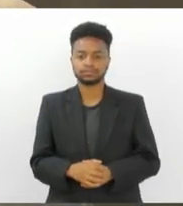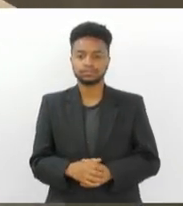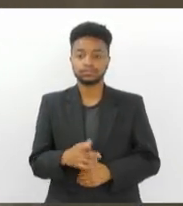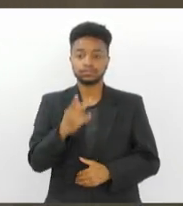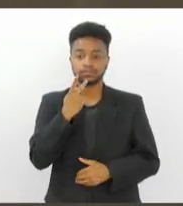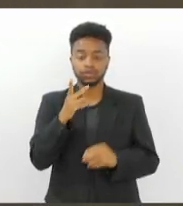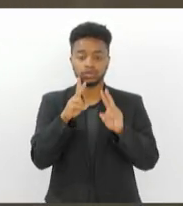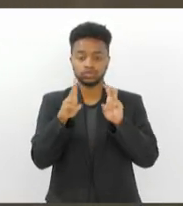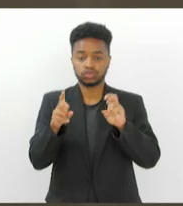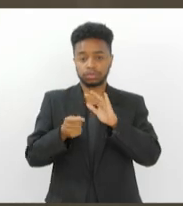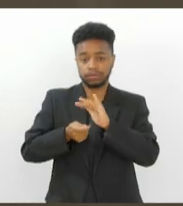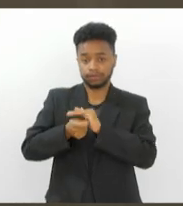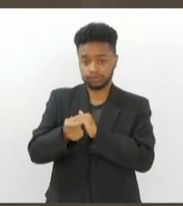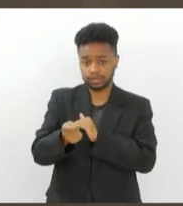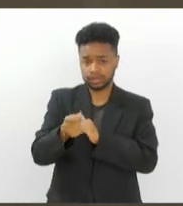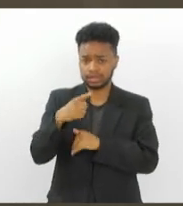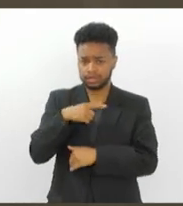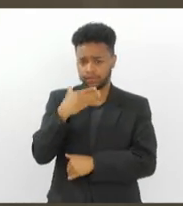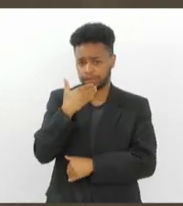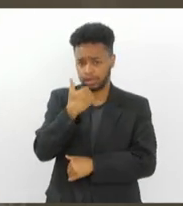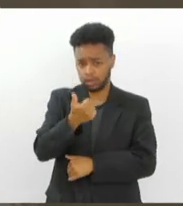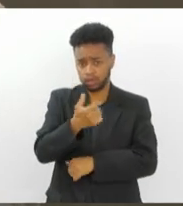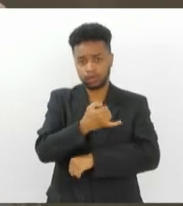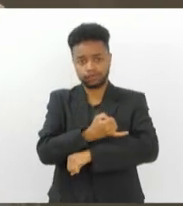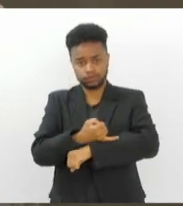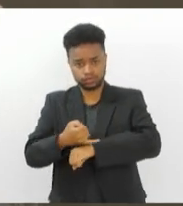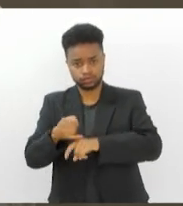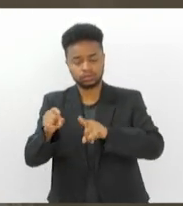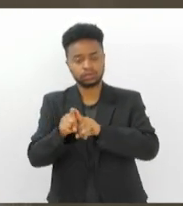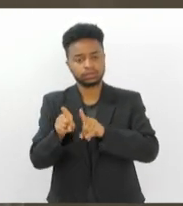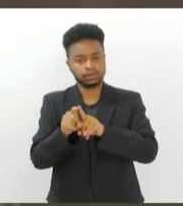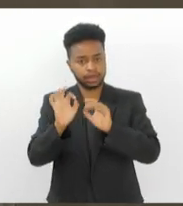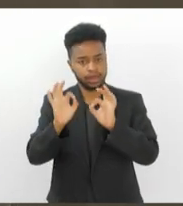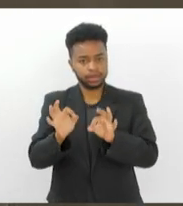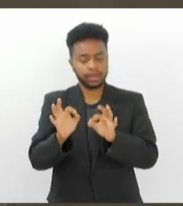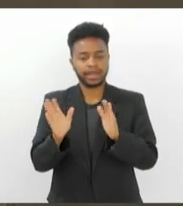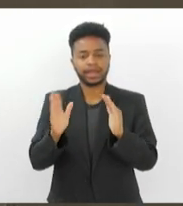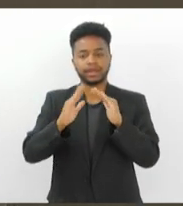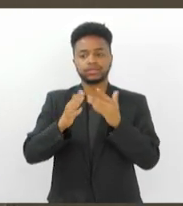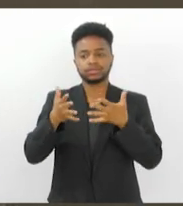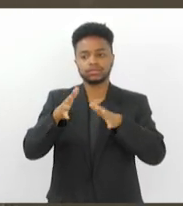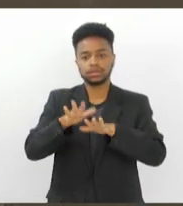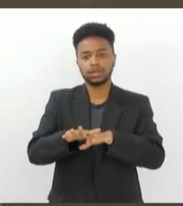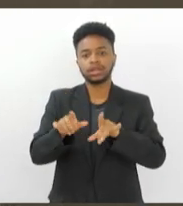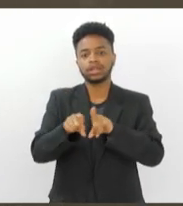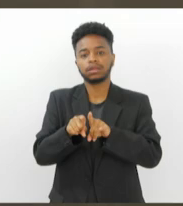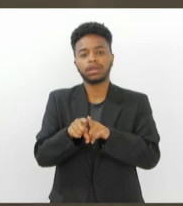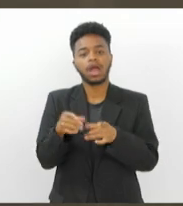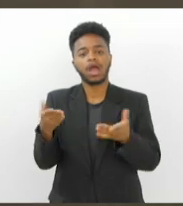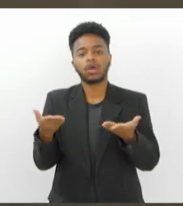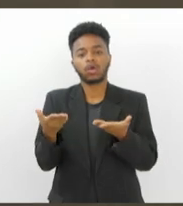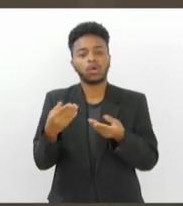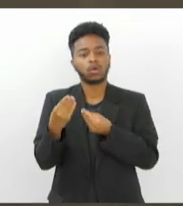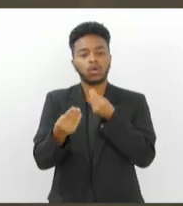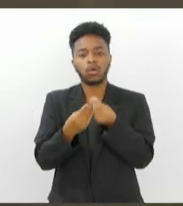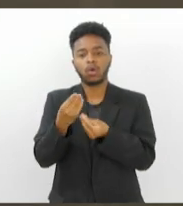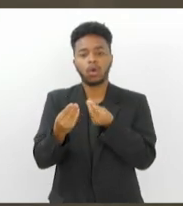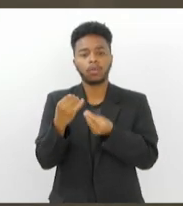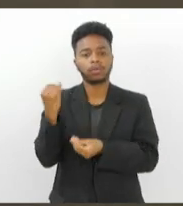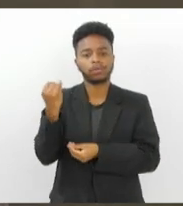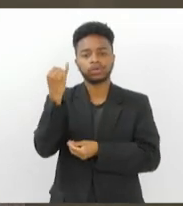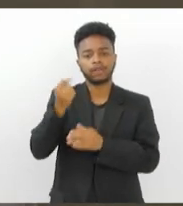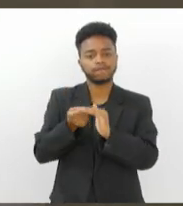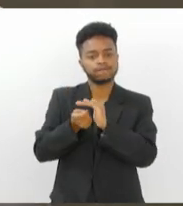questão de investimentos houve uma melhora na estrutura também da casa da inclusão e um aumento na capac desse atendimento qual a importância desse